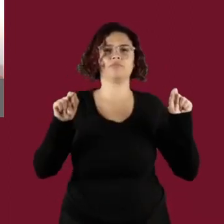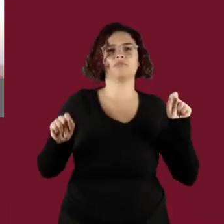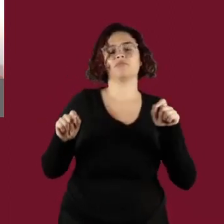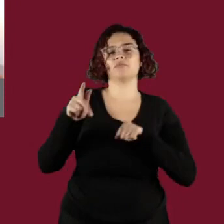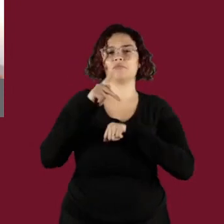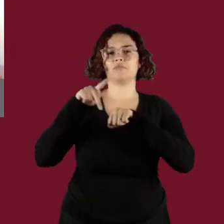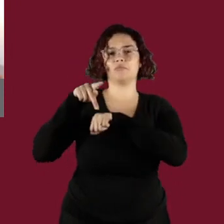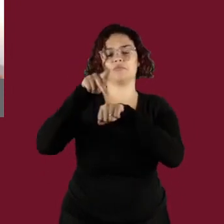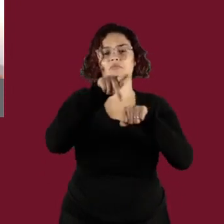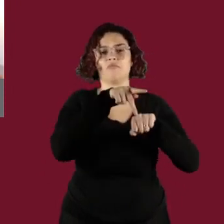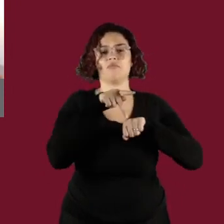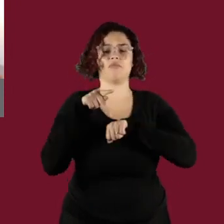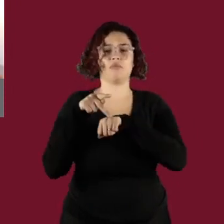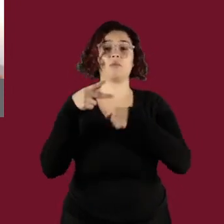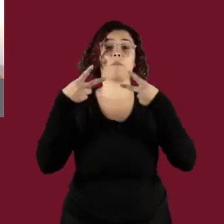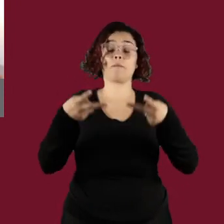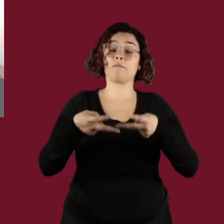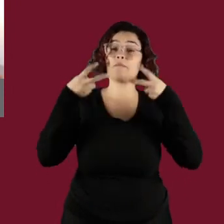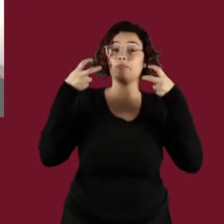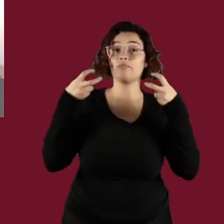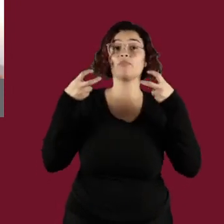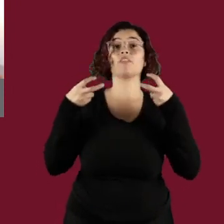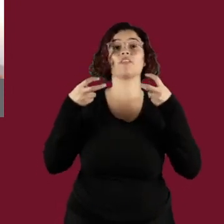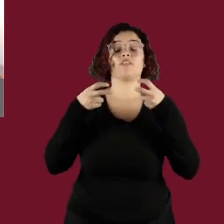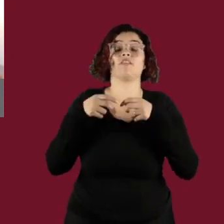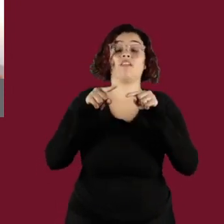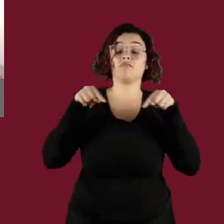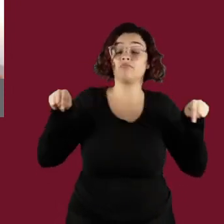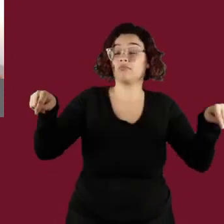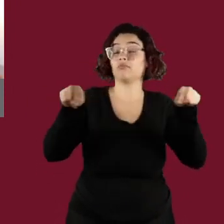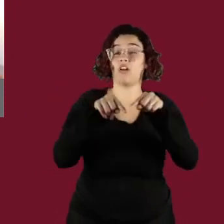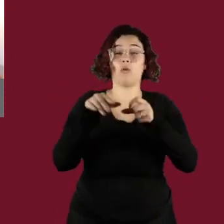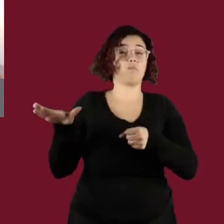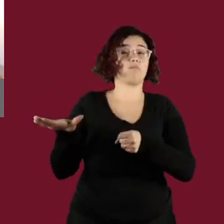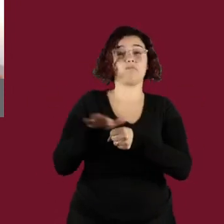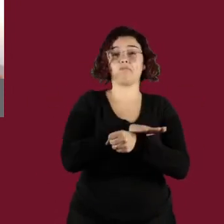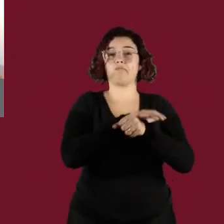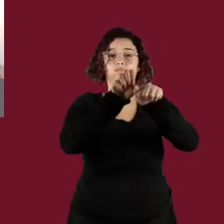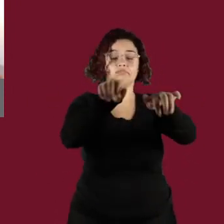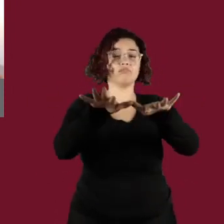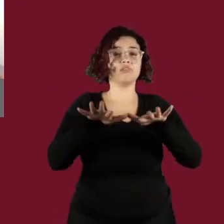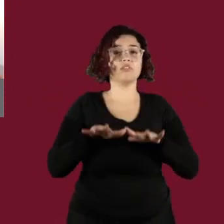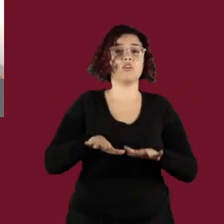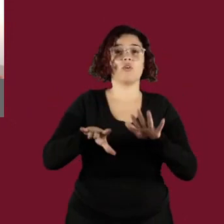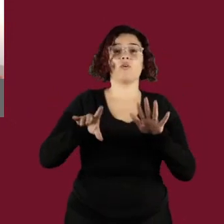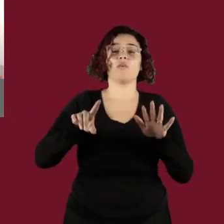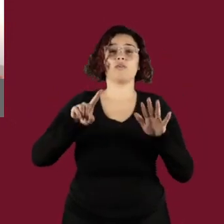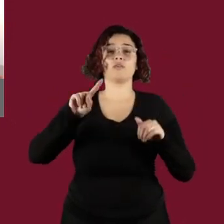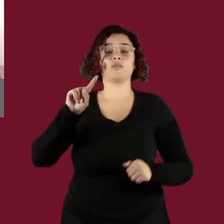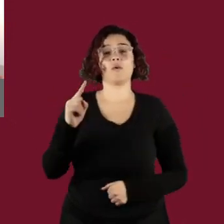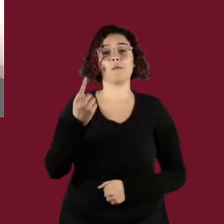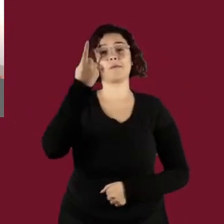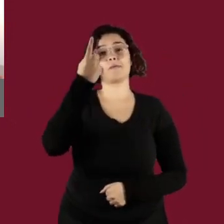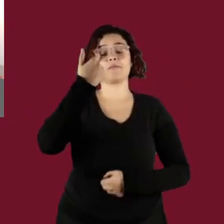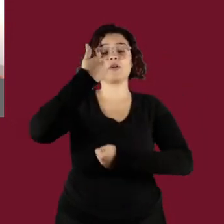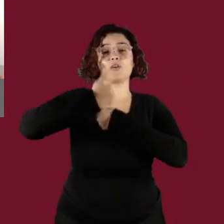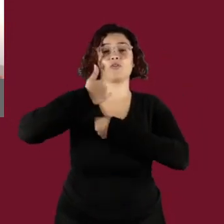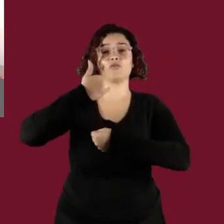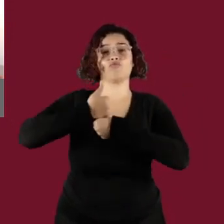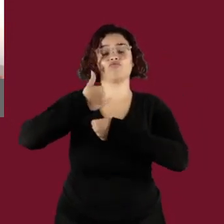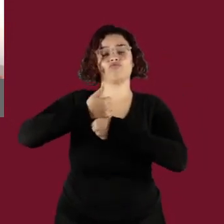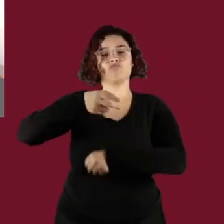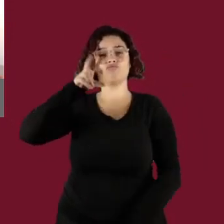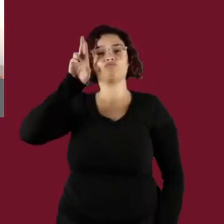países, percebemos, a sala fica cheia, realmente cheia, e percebemos que o primeiro chefe de Estado a falar, ou a